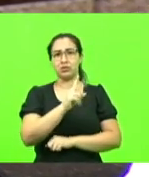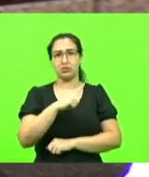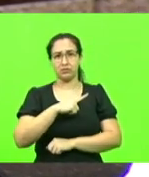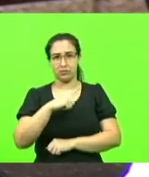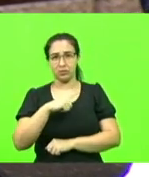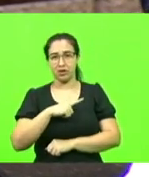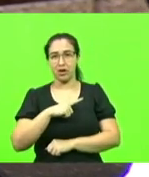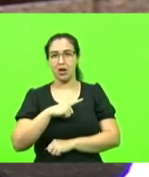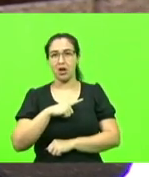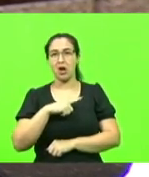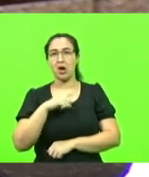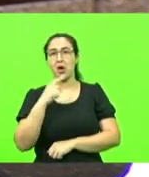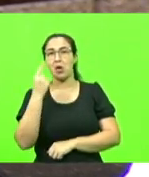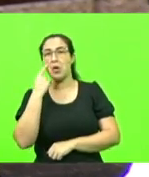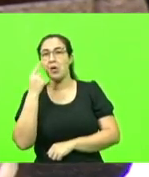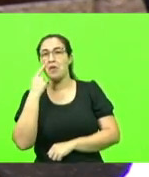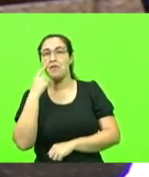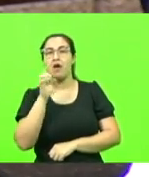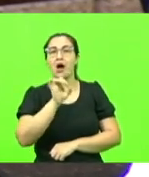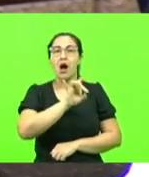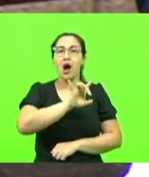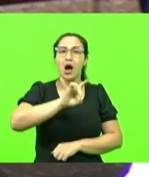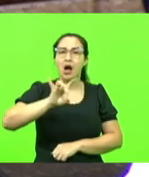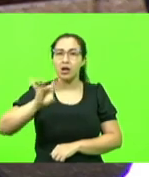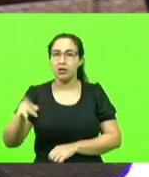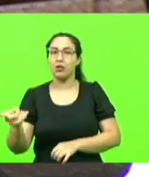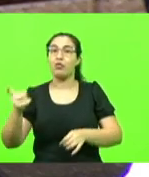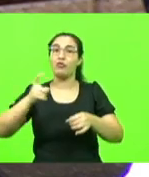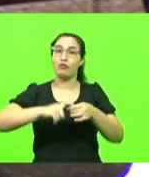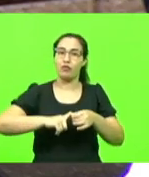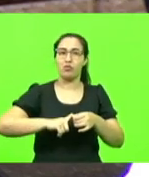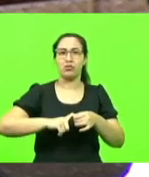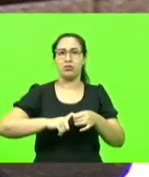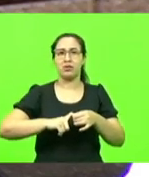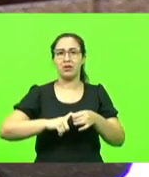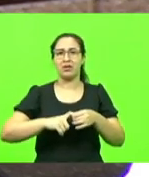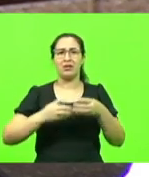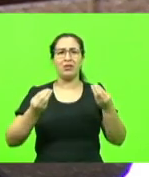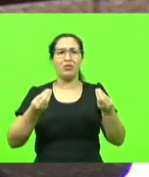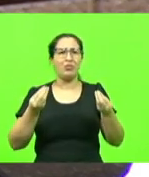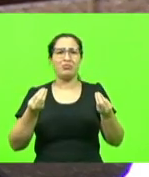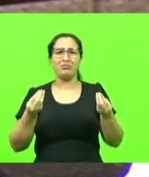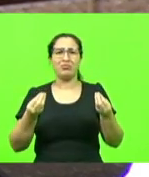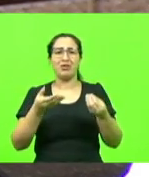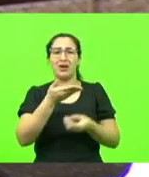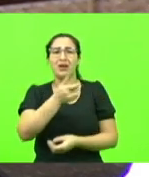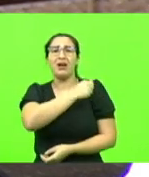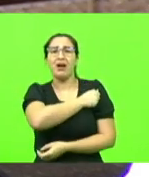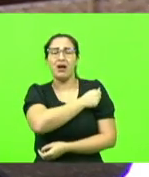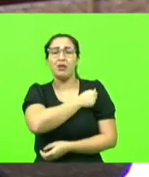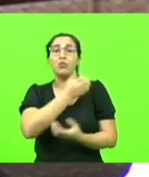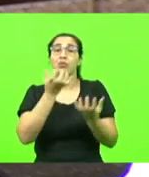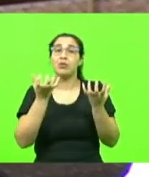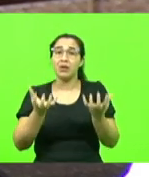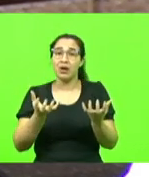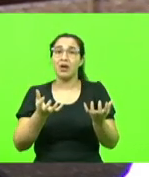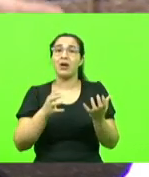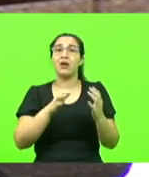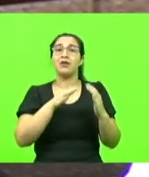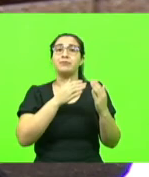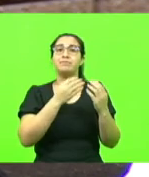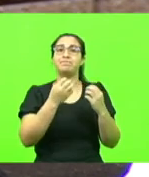monitorar cada um dos centros para que eles retornem. Não faz sentido esses alunos estarem querendo terem